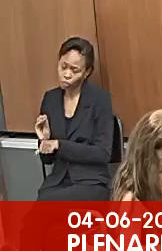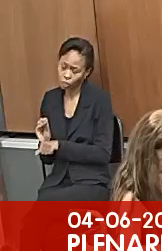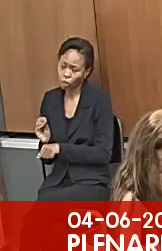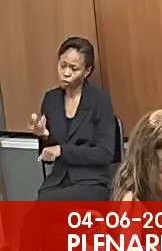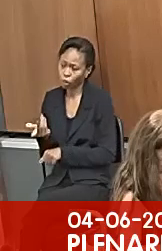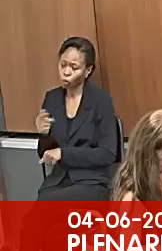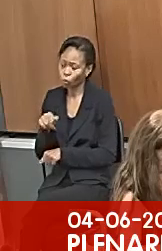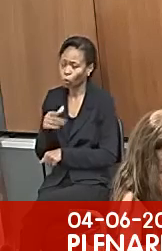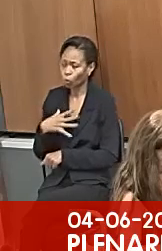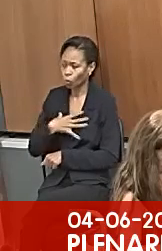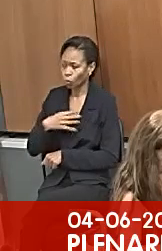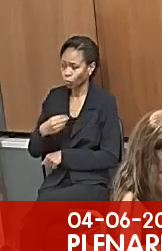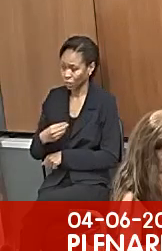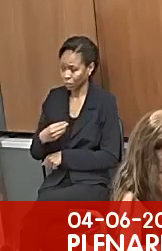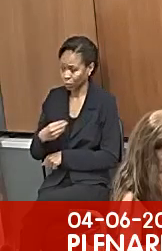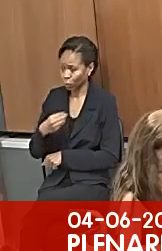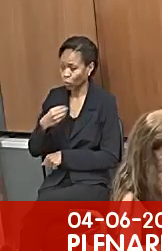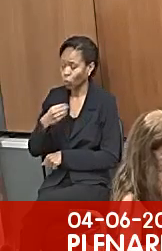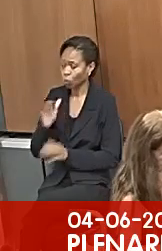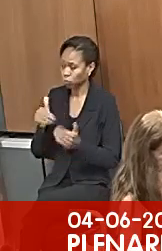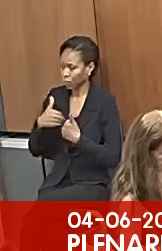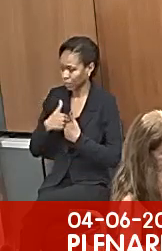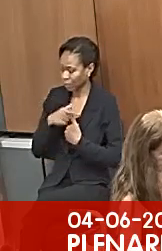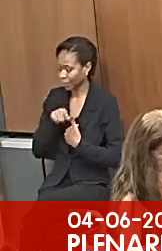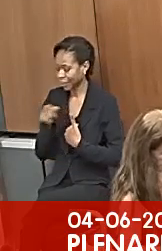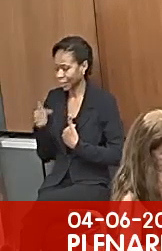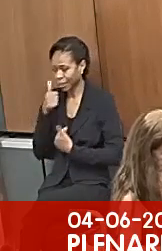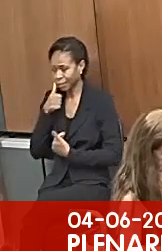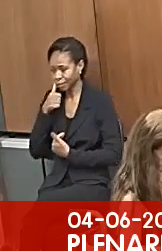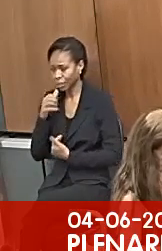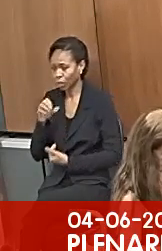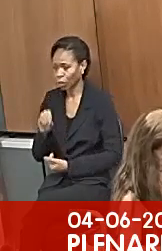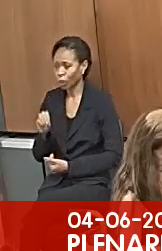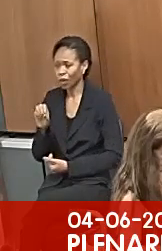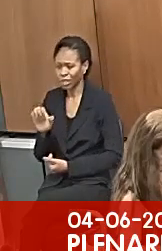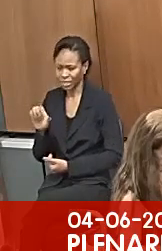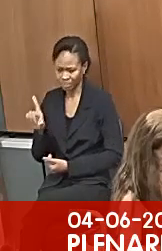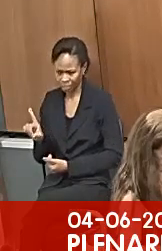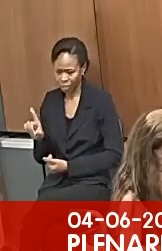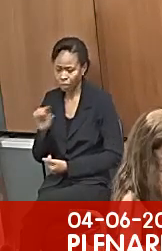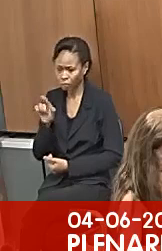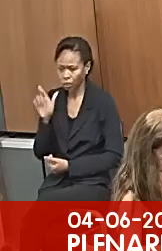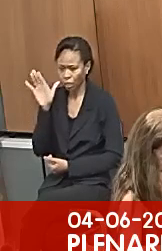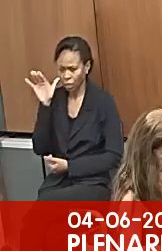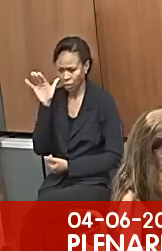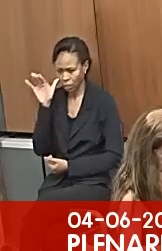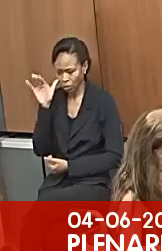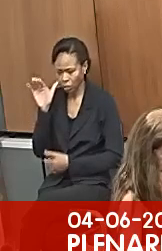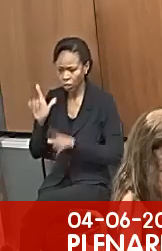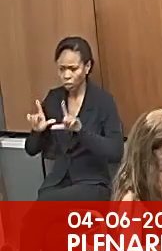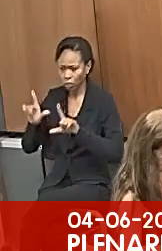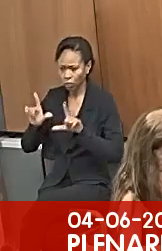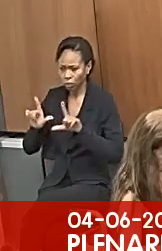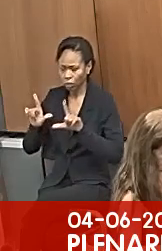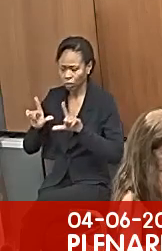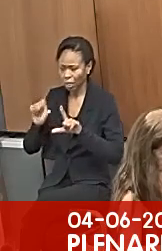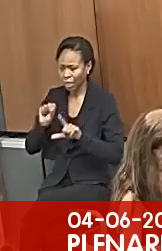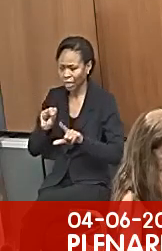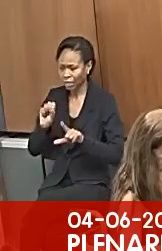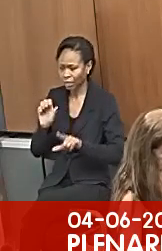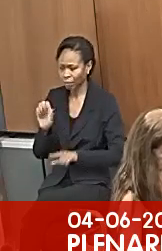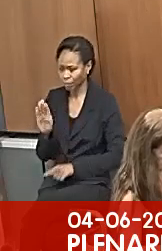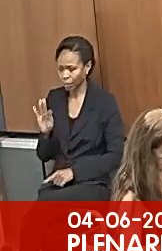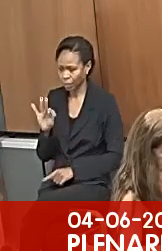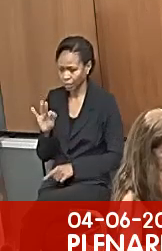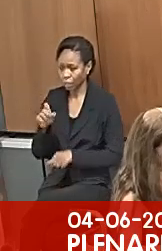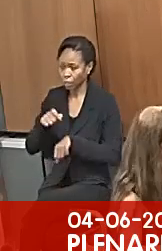a filha com EB sozinha. Ela é do norte de Minas. Então, quem puder assistir na TV Alterosa, canal Alterosa SBT, às 9